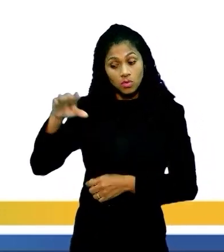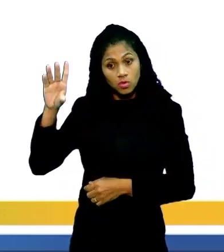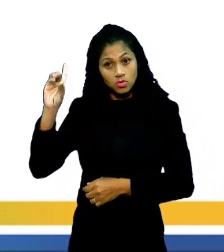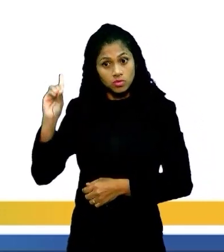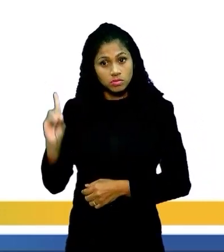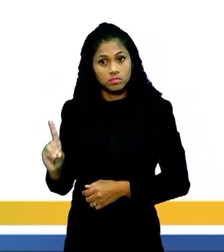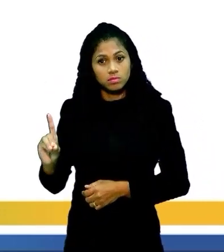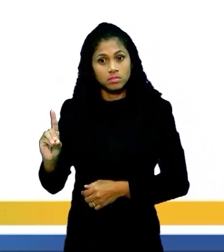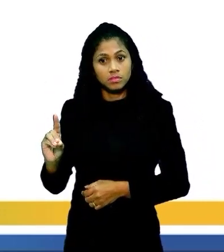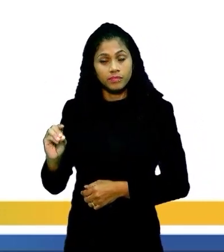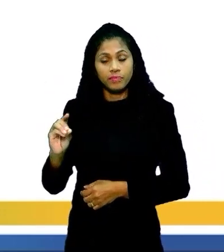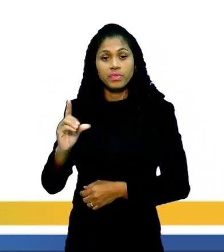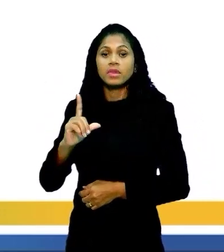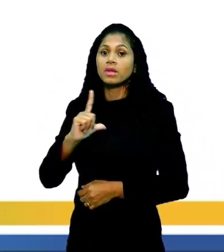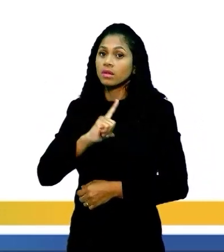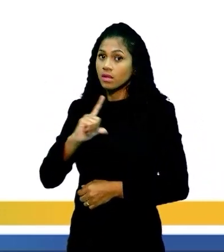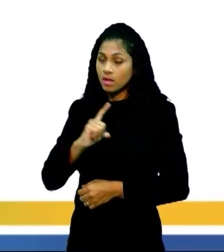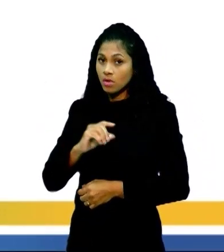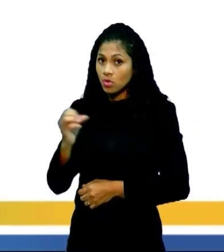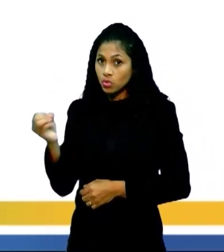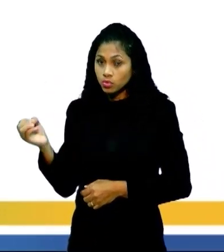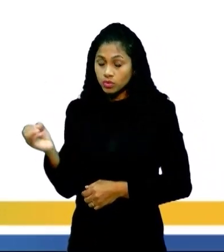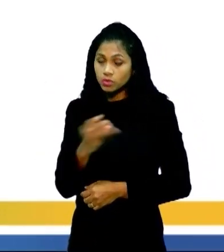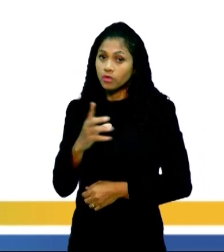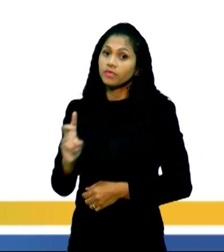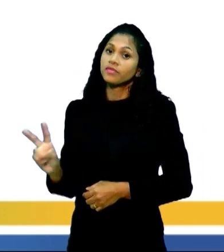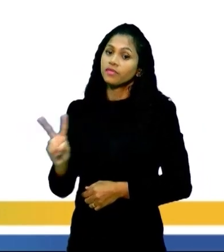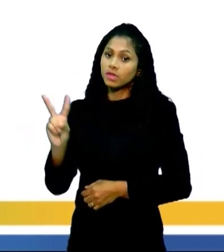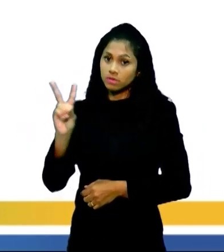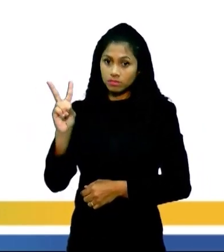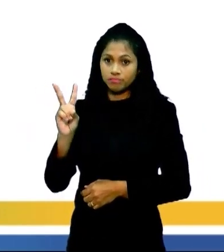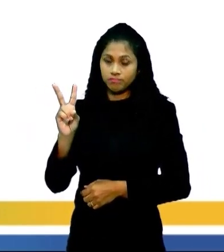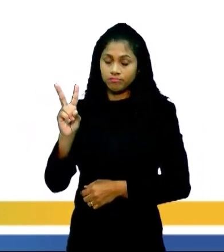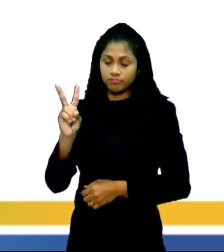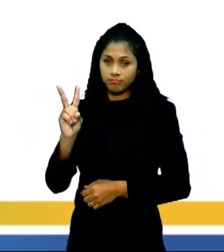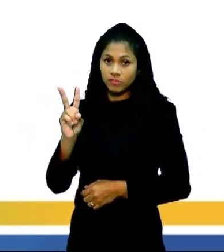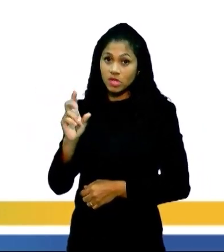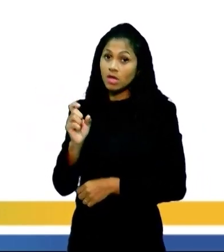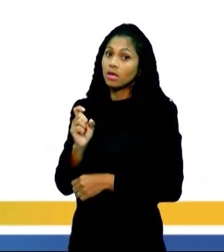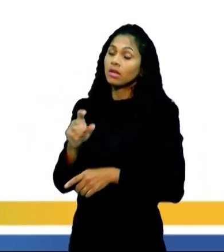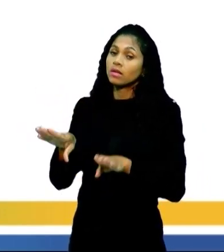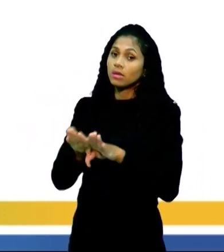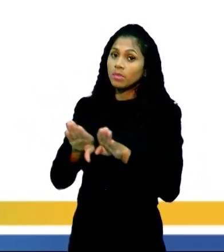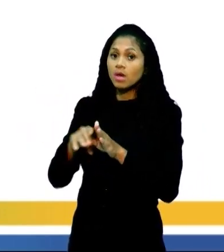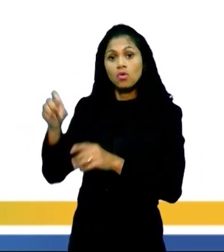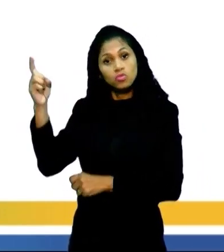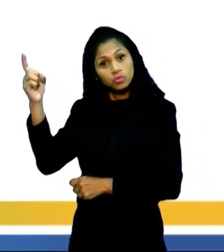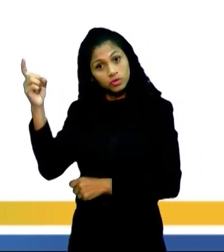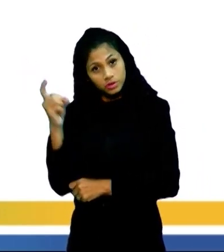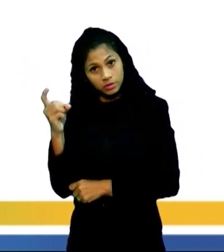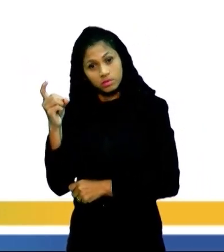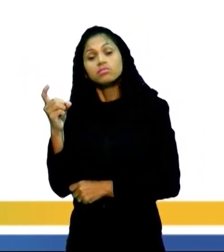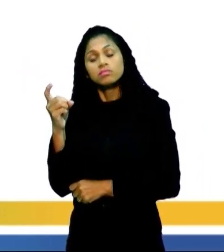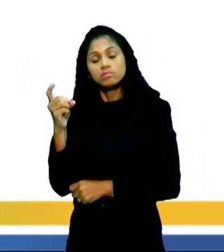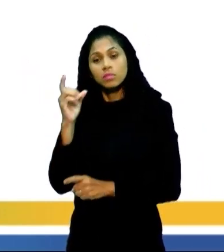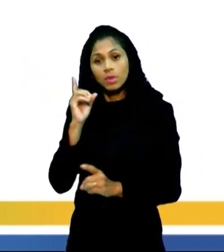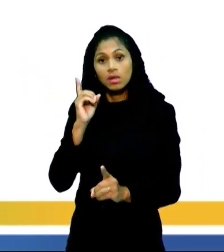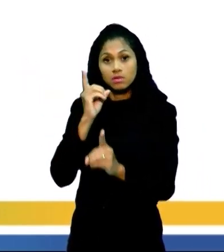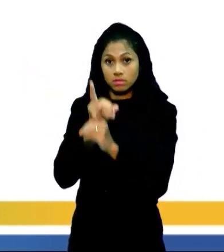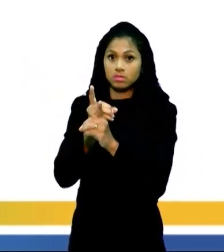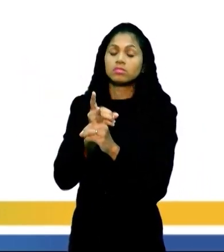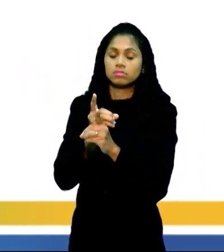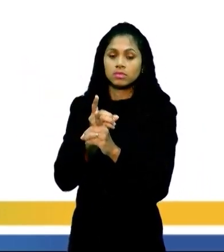os novos valores, no caso, o X querendo descobrir. Basta agora solucionar